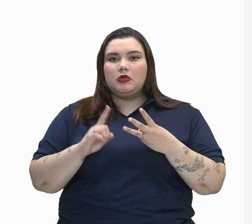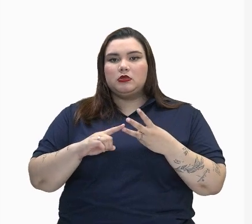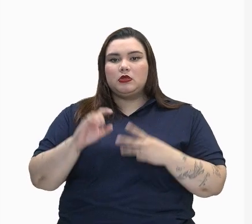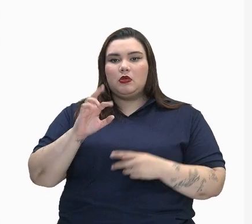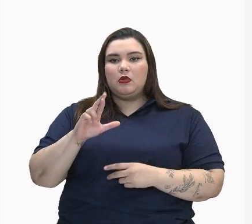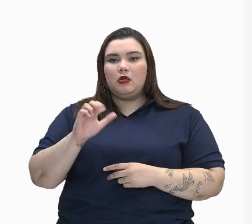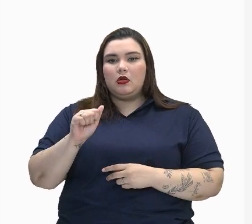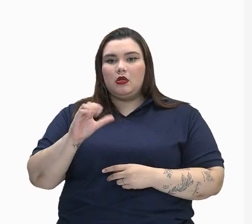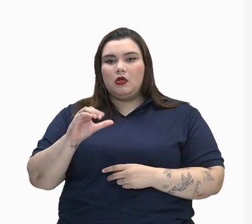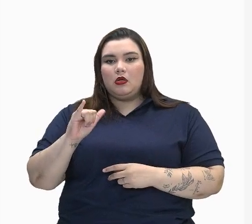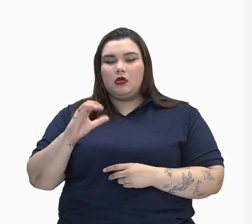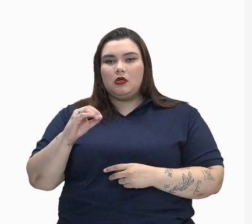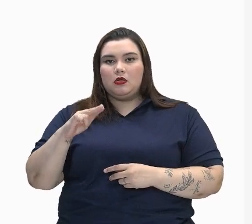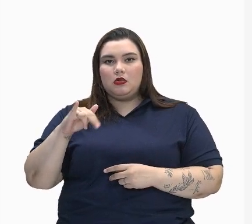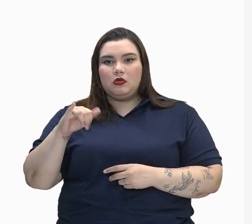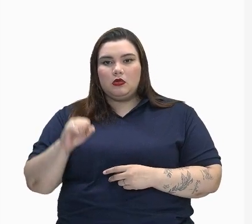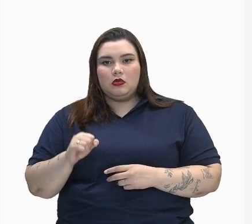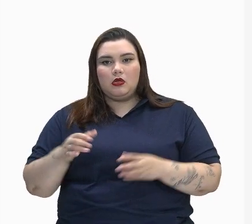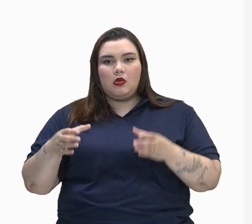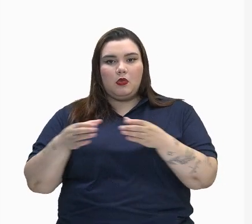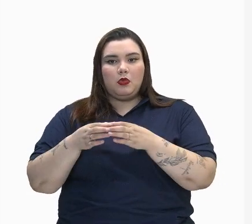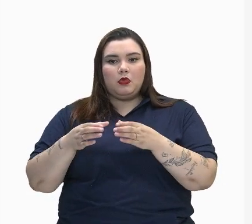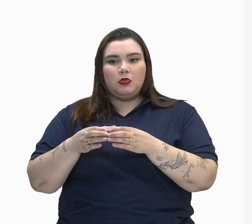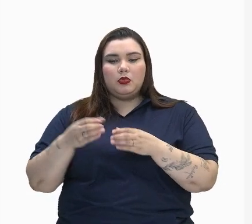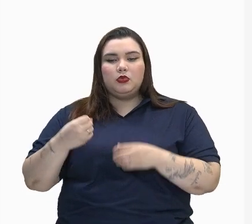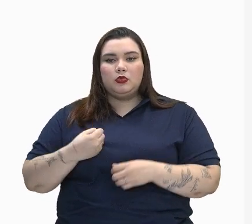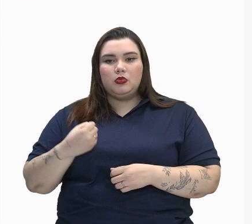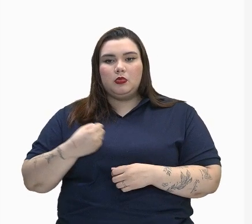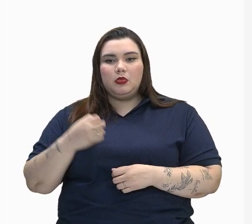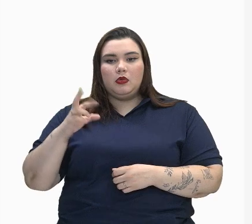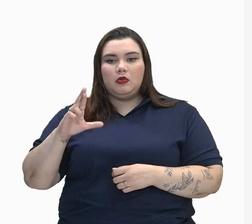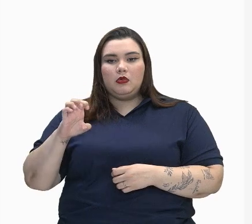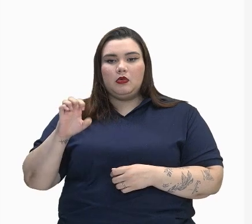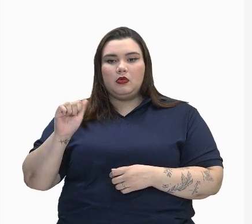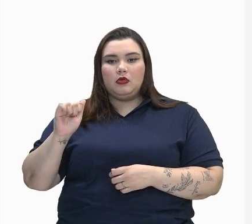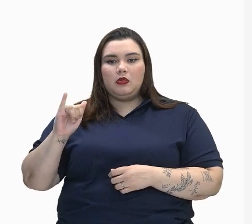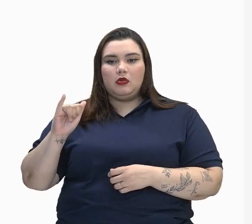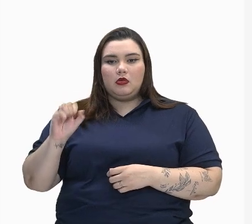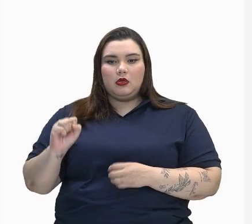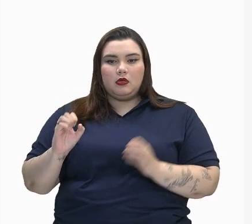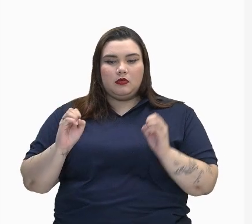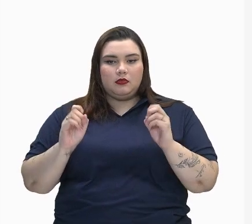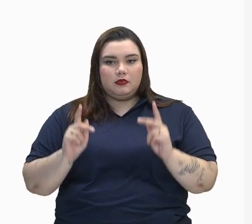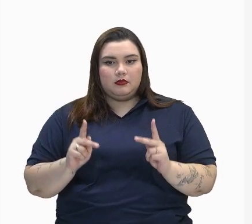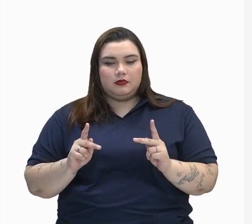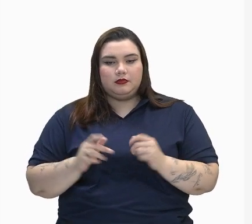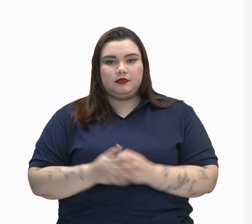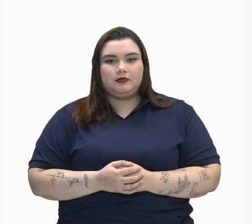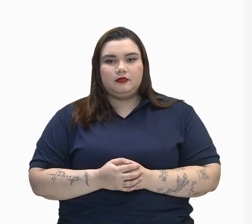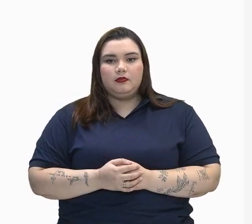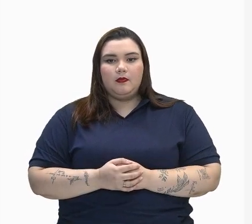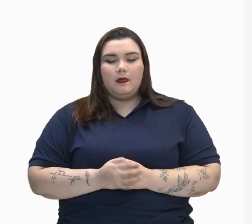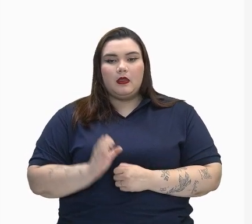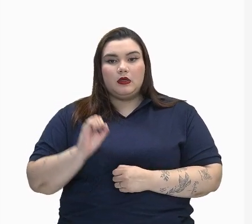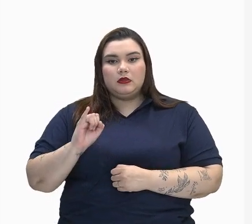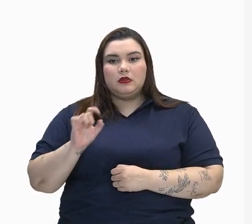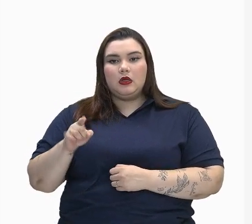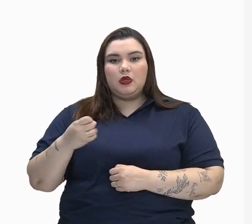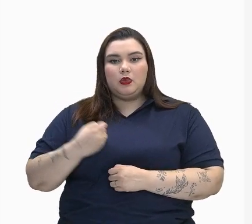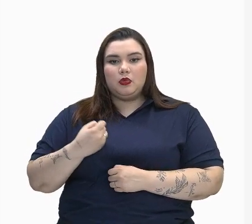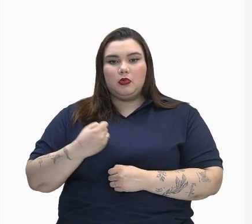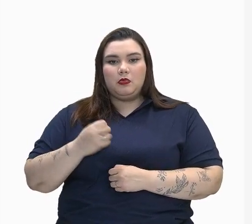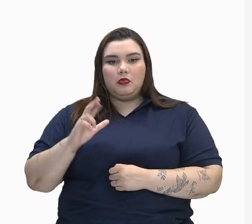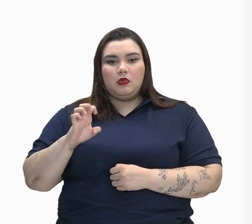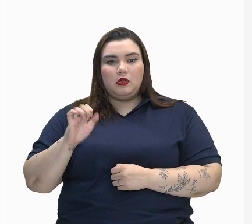todos eles, nós temos o conjunto dos números reais, tá certo? E se eles são números reais,